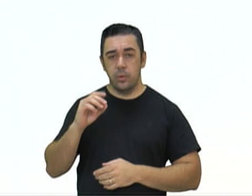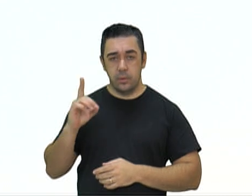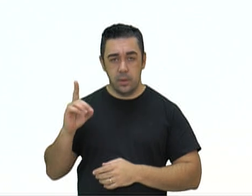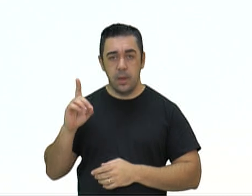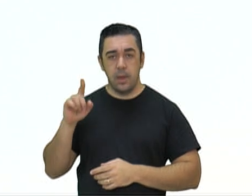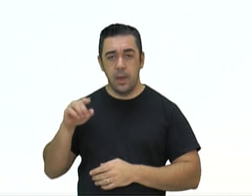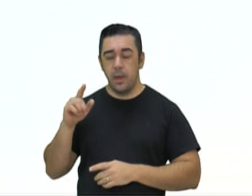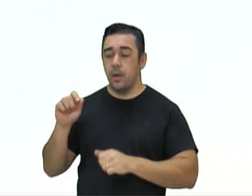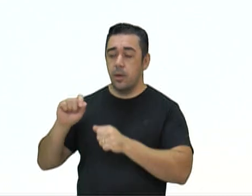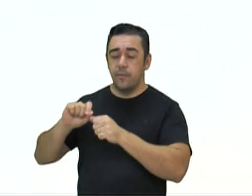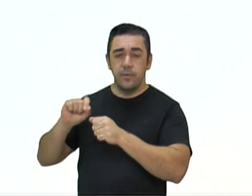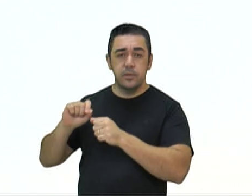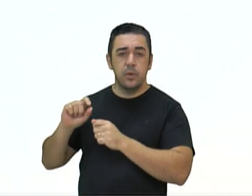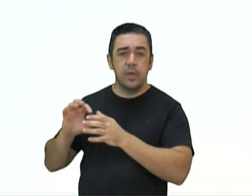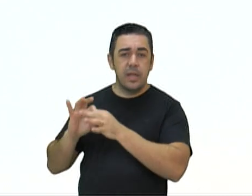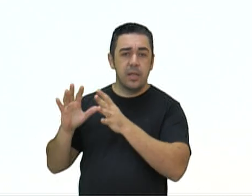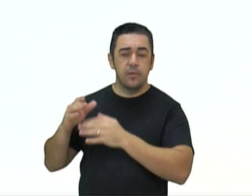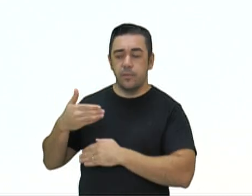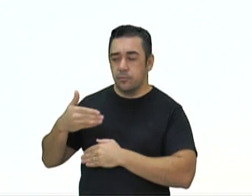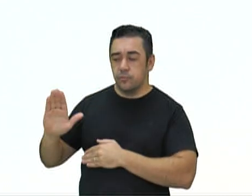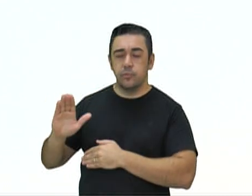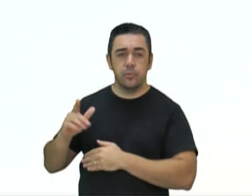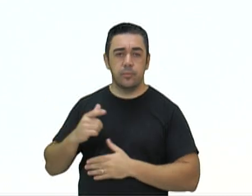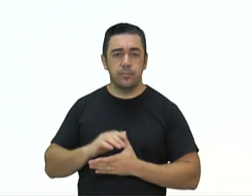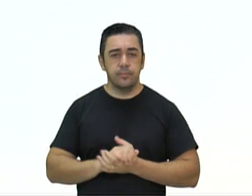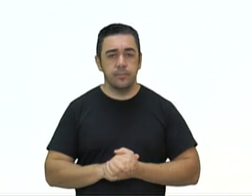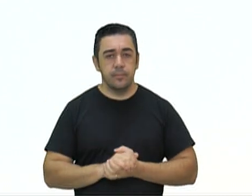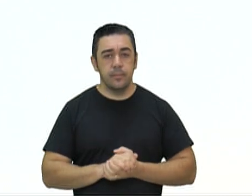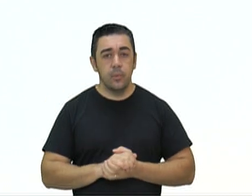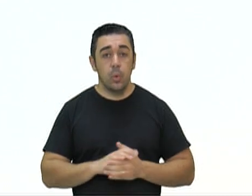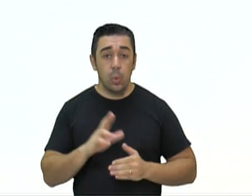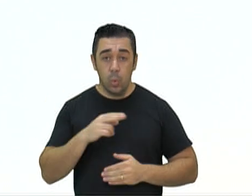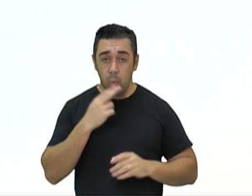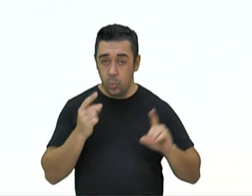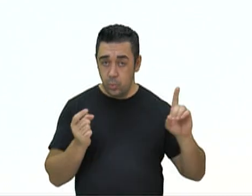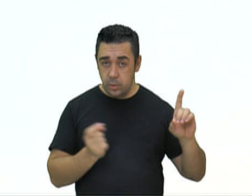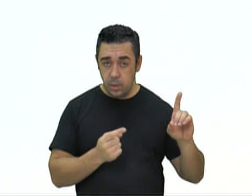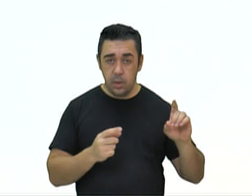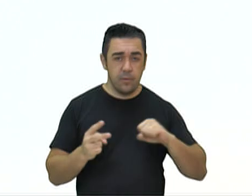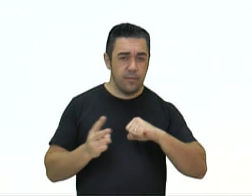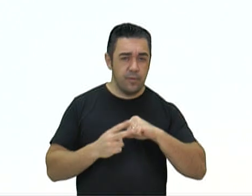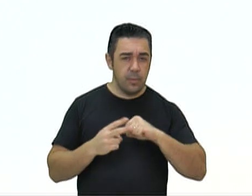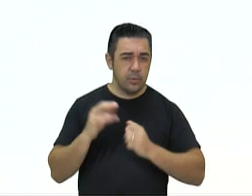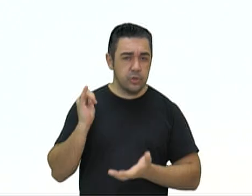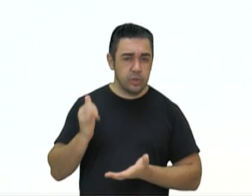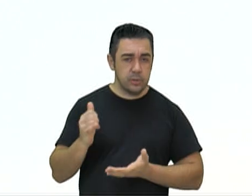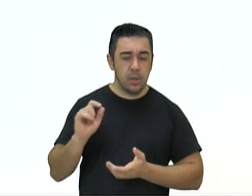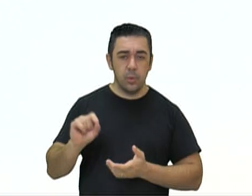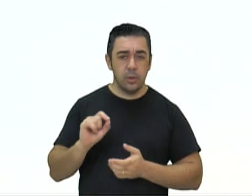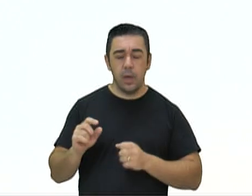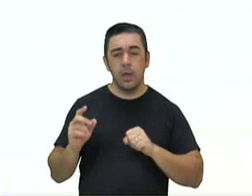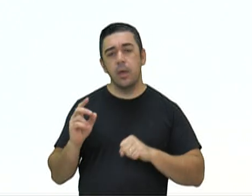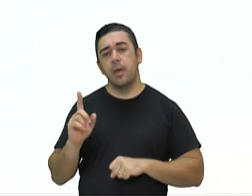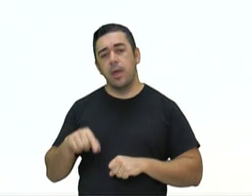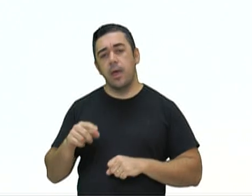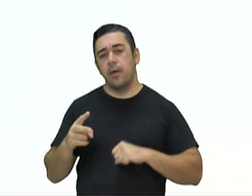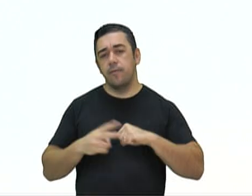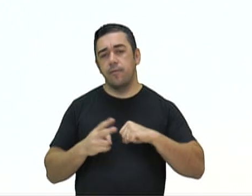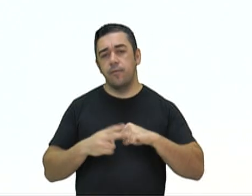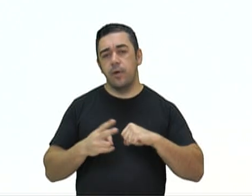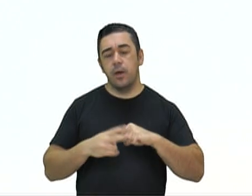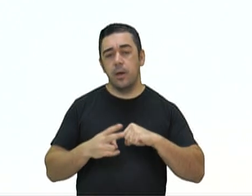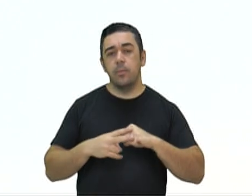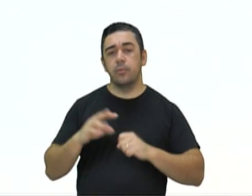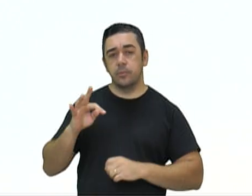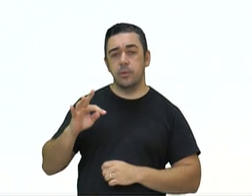é livrar-se do ogre malvado. Ou letra D, o verbo dizer é apenas um verbo transitivo direto. Então,